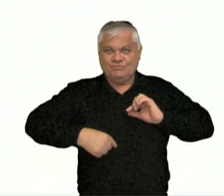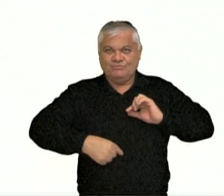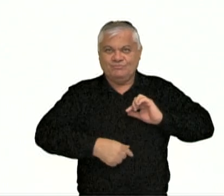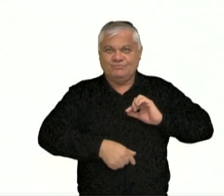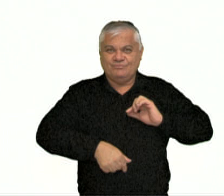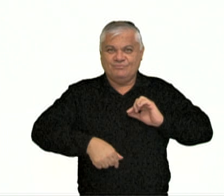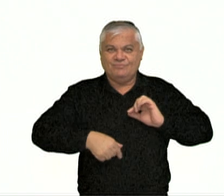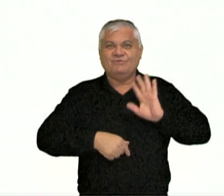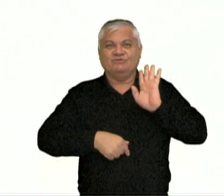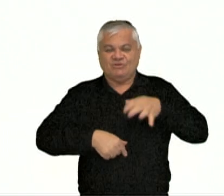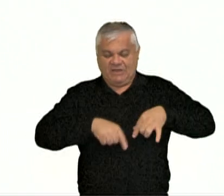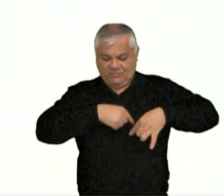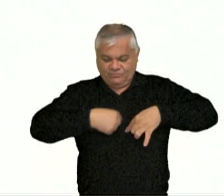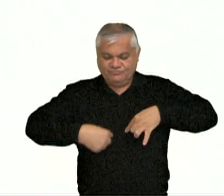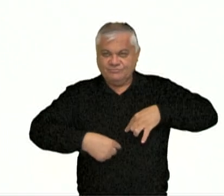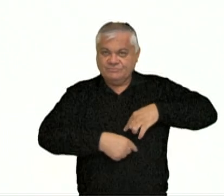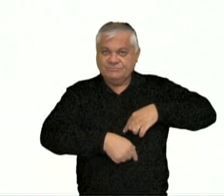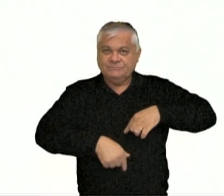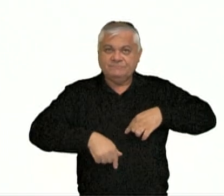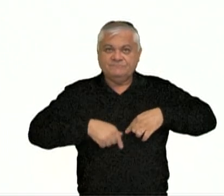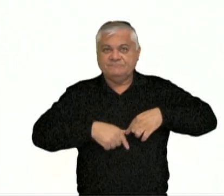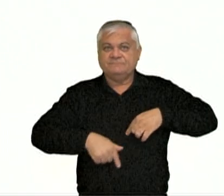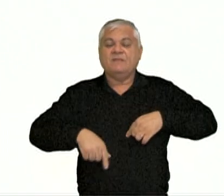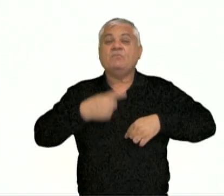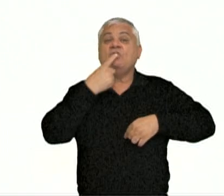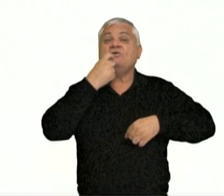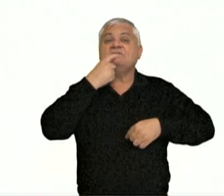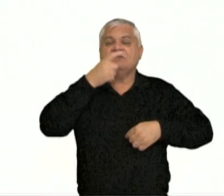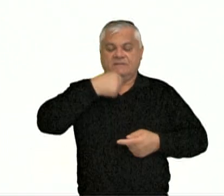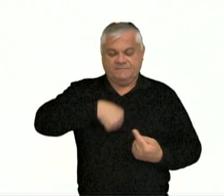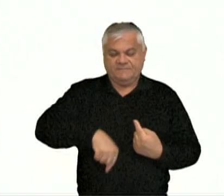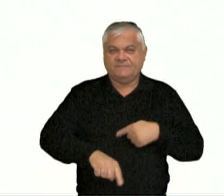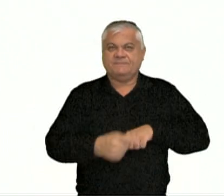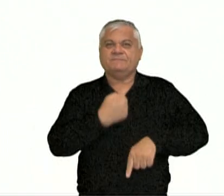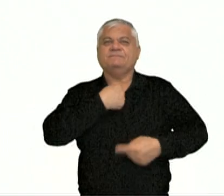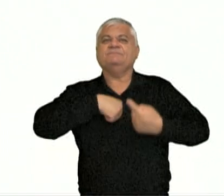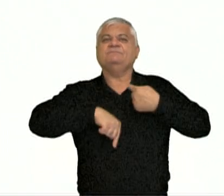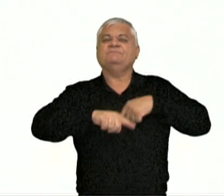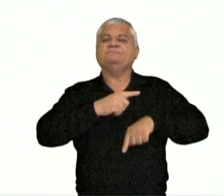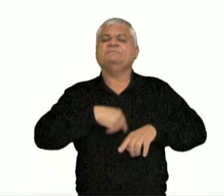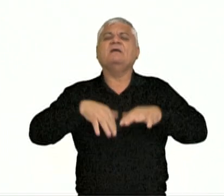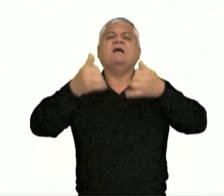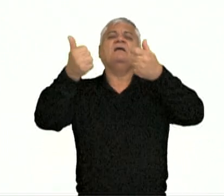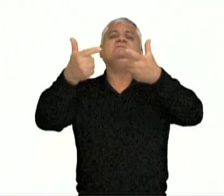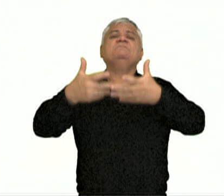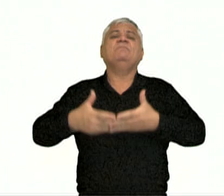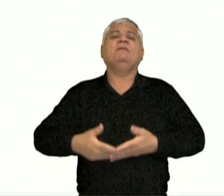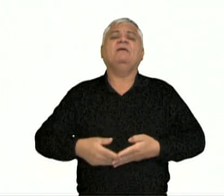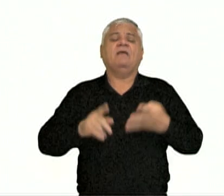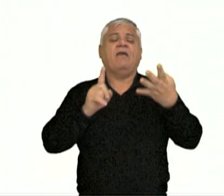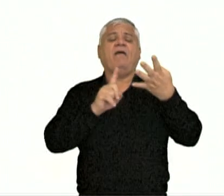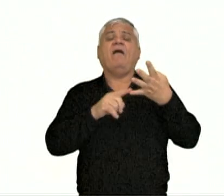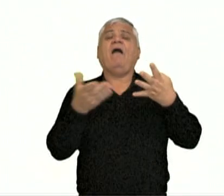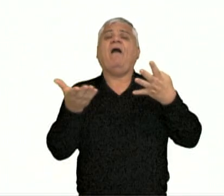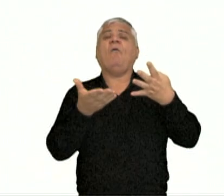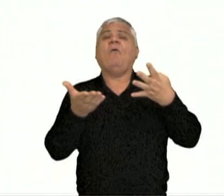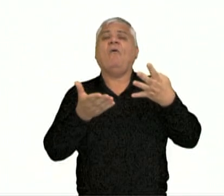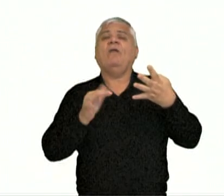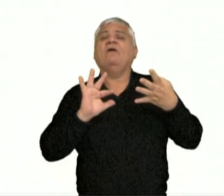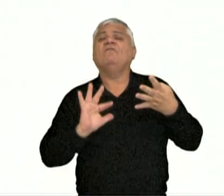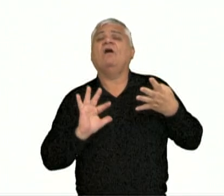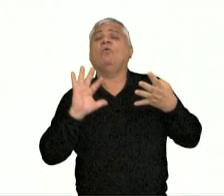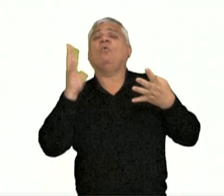acontece a absorção, e depois para o sangue da pessoa. Explique o que vai acontecer com este líquido